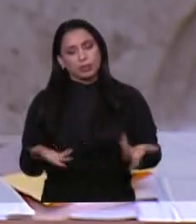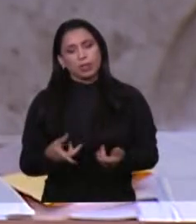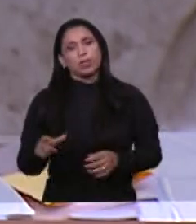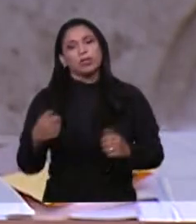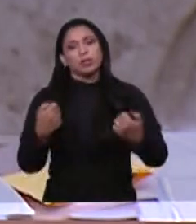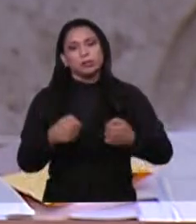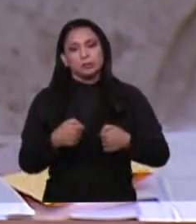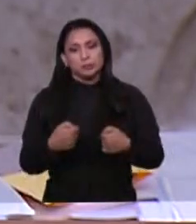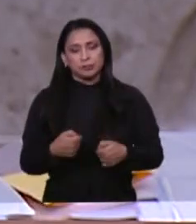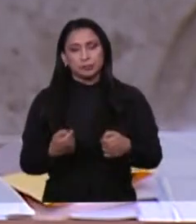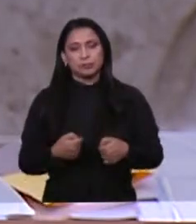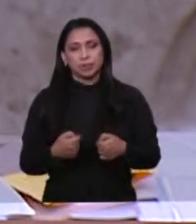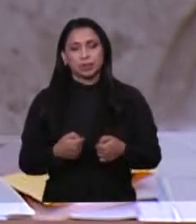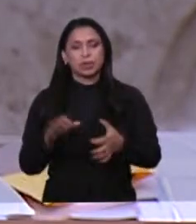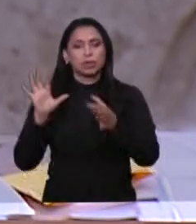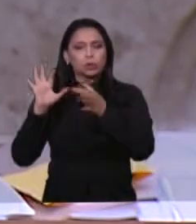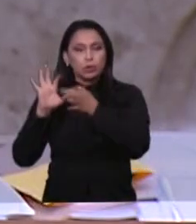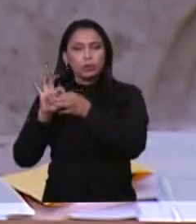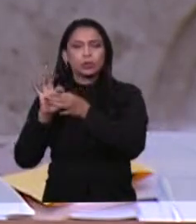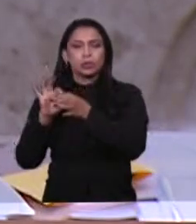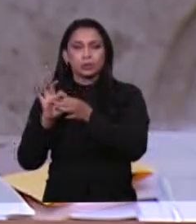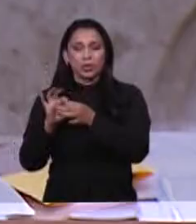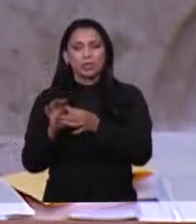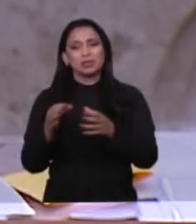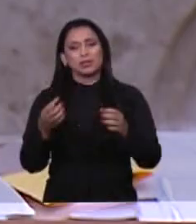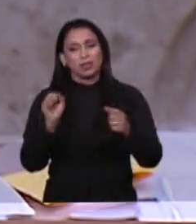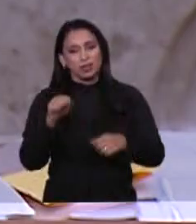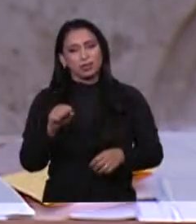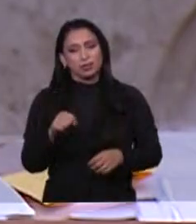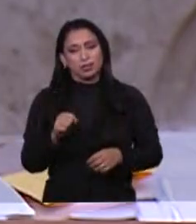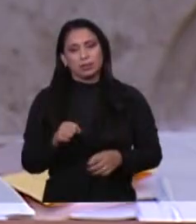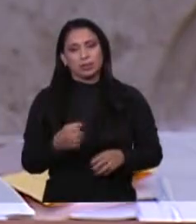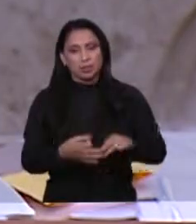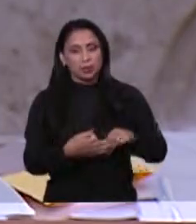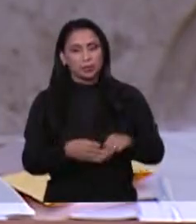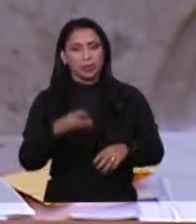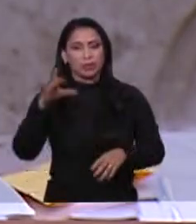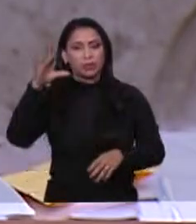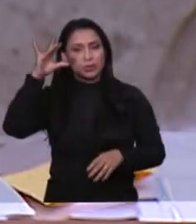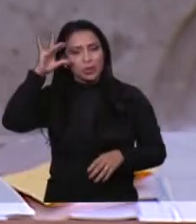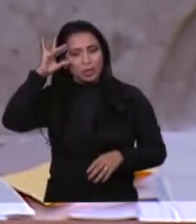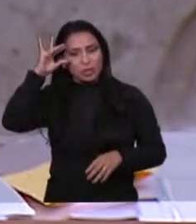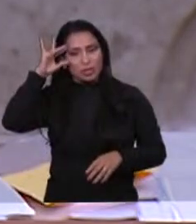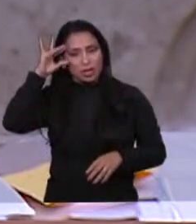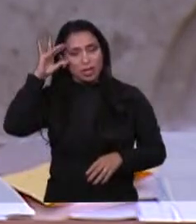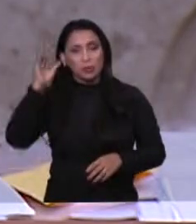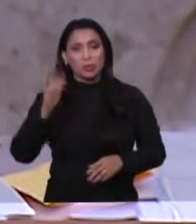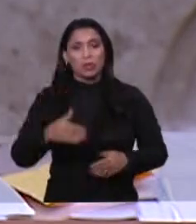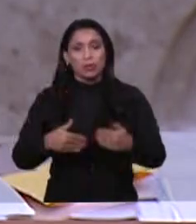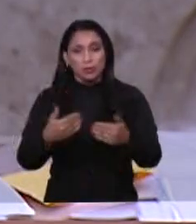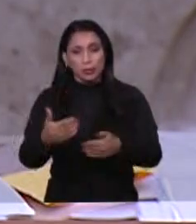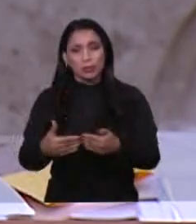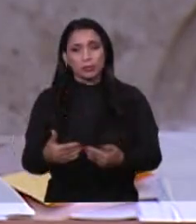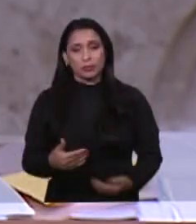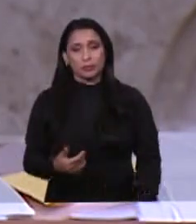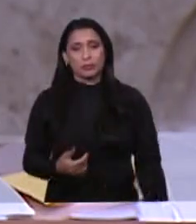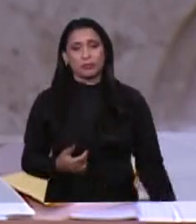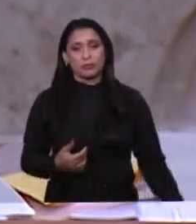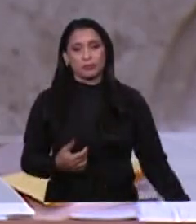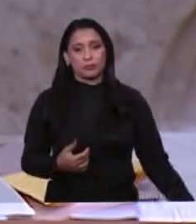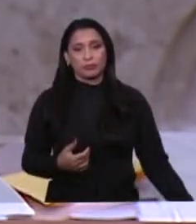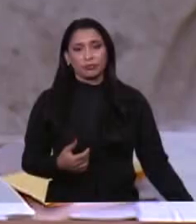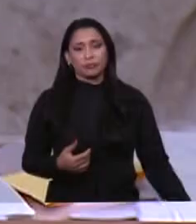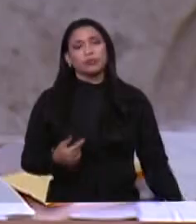que contextualizar, ministro André, porque foi um contínuo. E eu sei que Vossa Excelência teve também esse